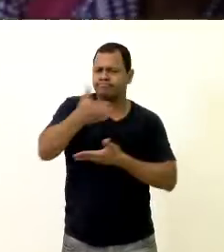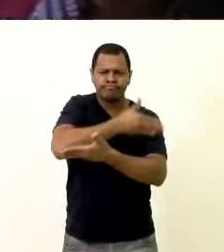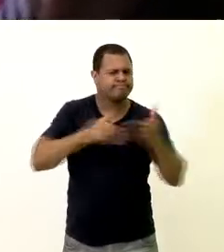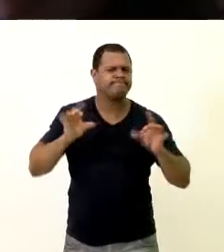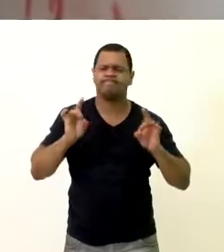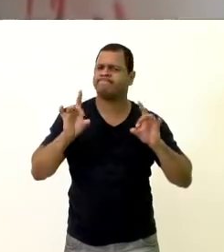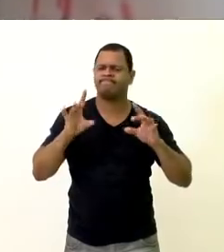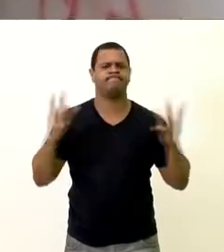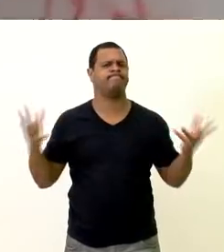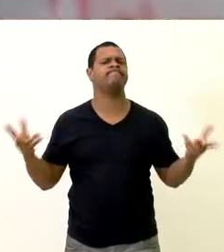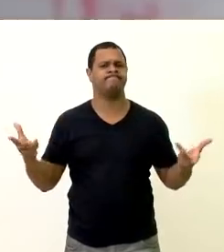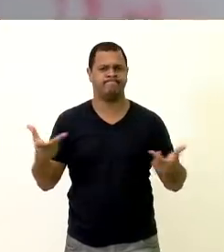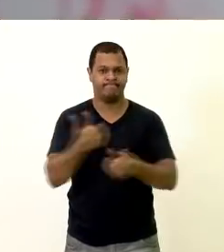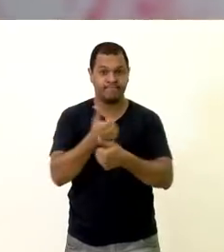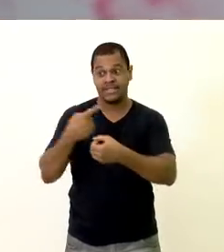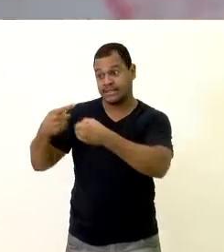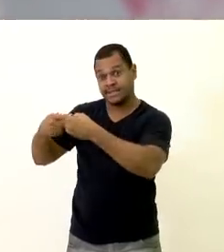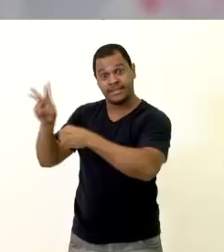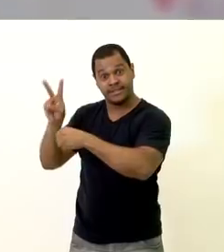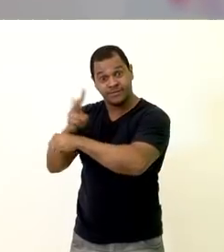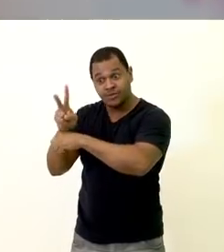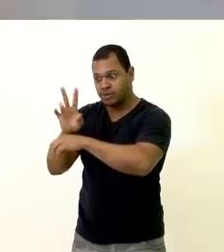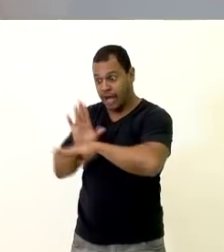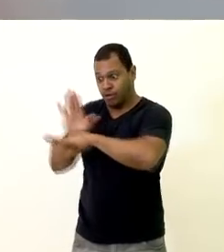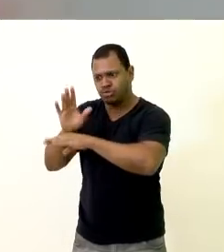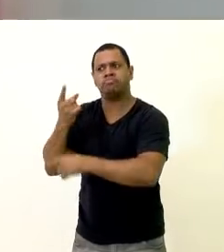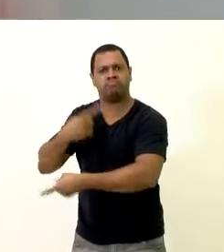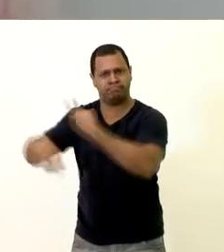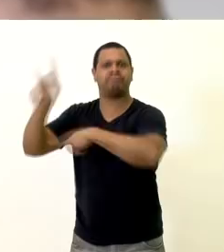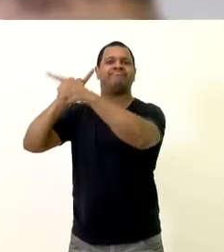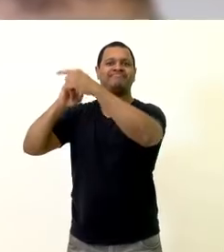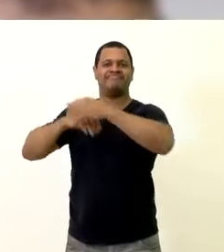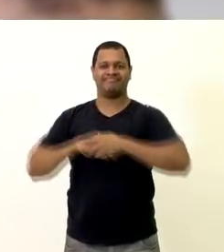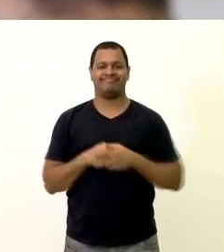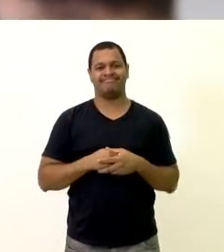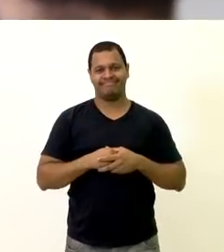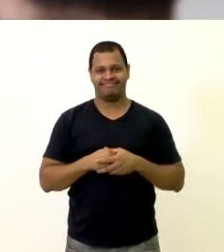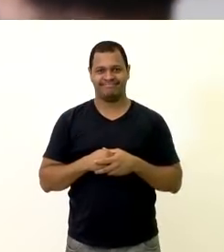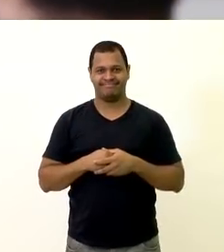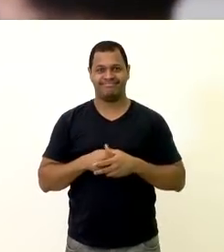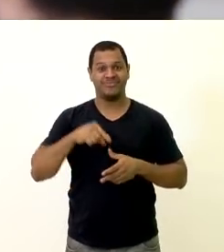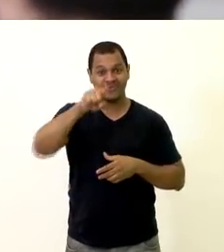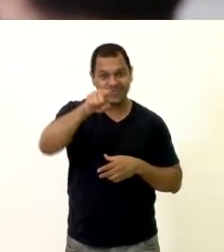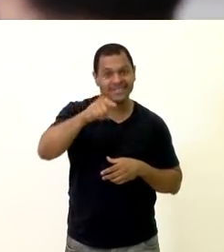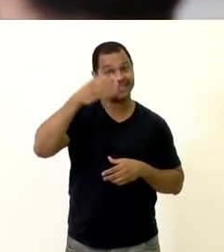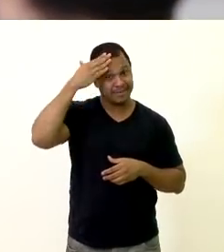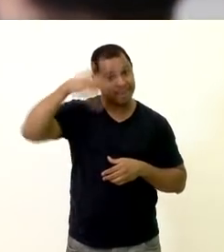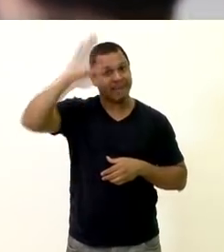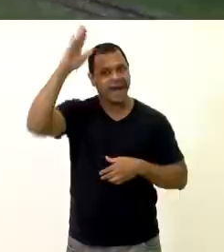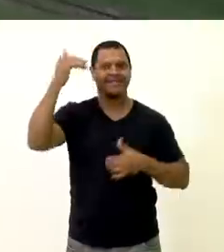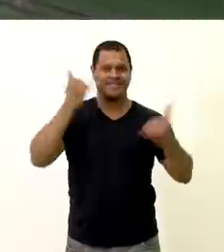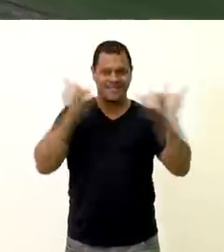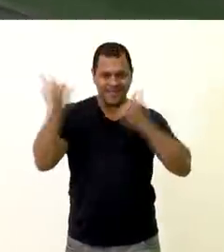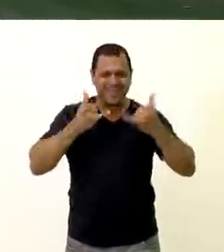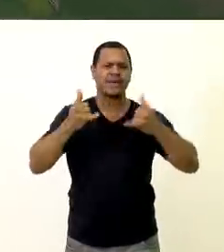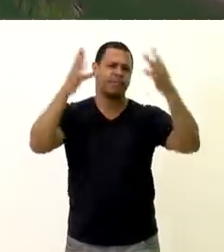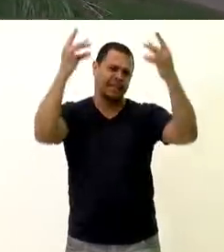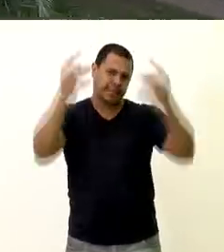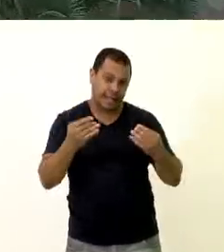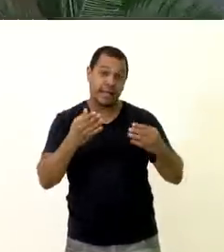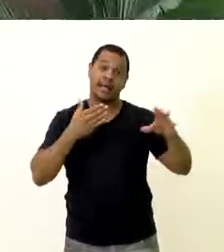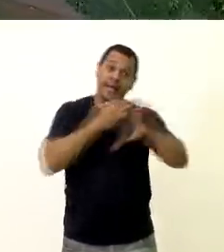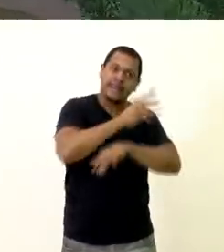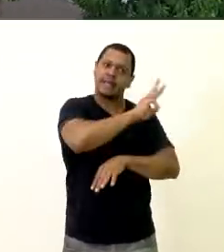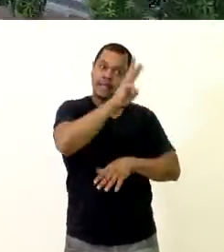professores e técnicos têm uma vivência acadêmica diversificada e rica, com impactos positivos na comunidade. Conheça